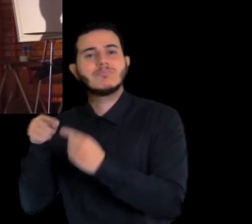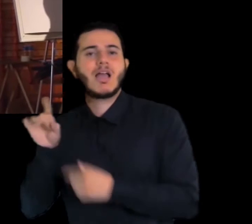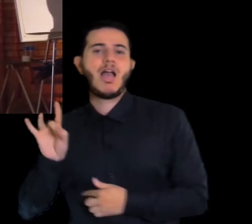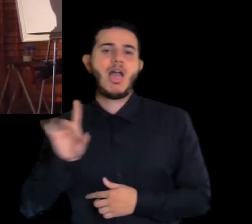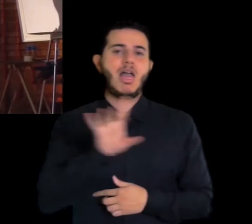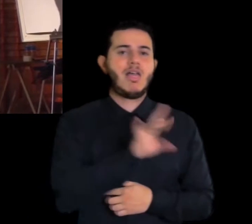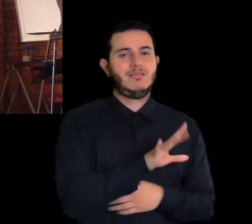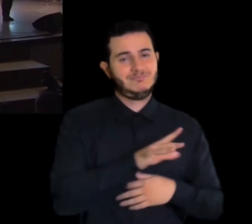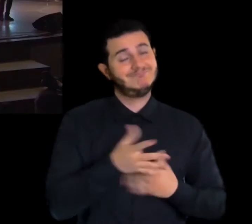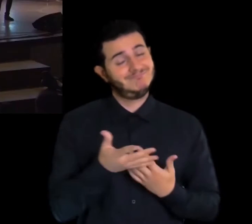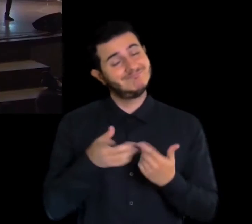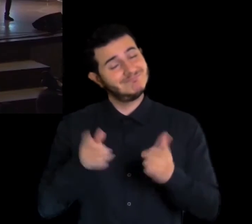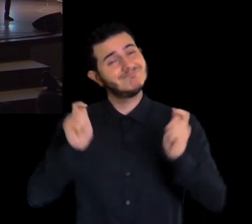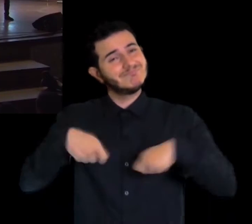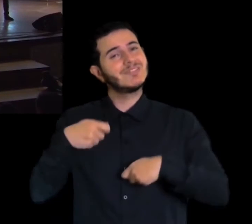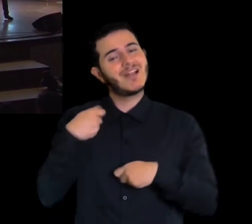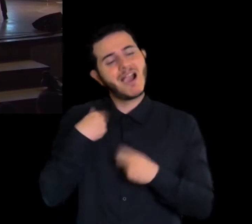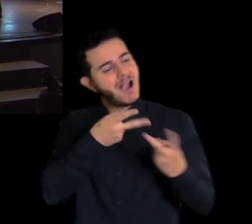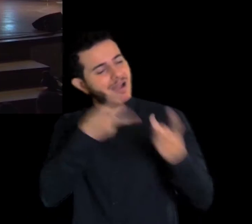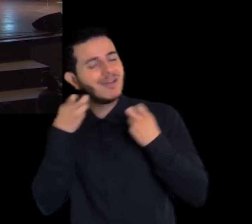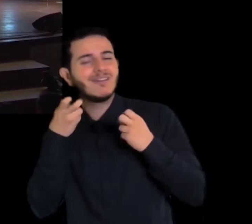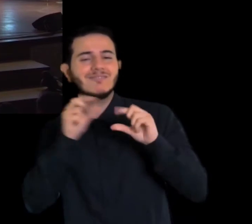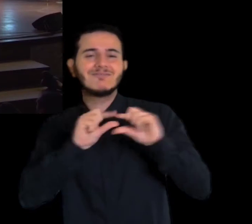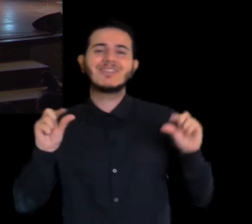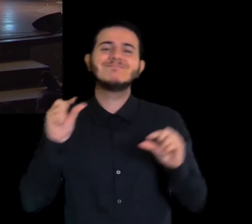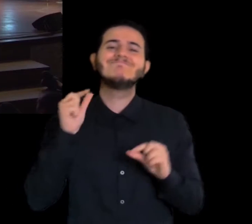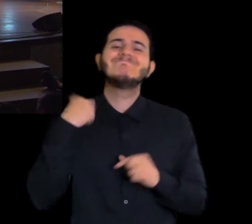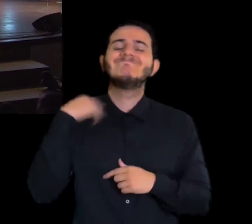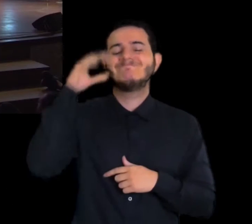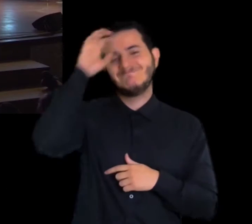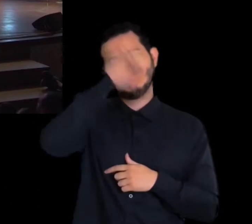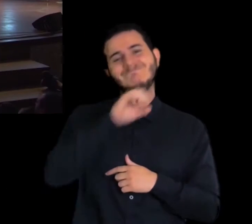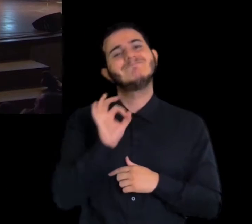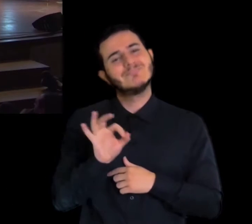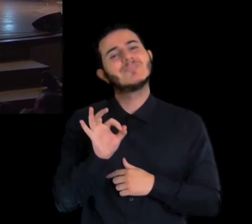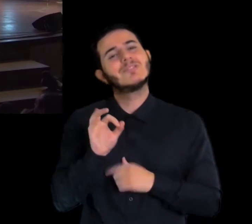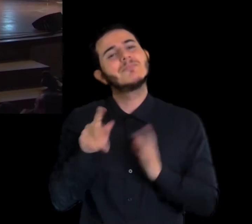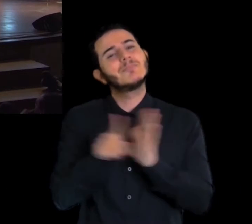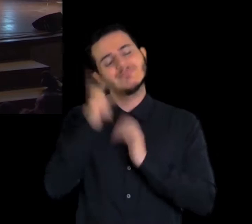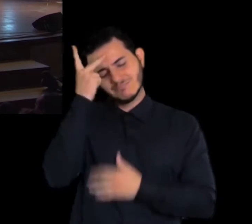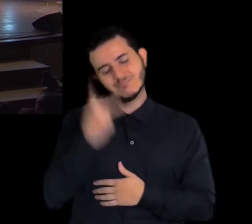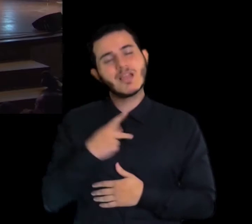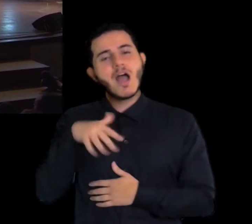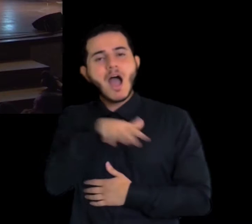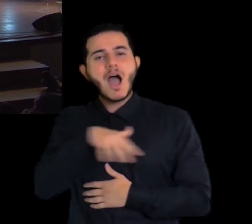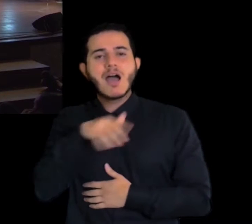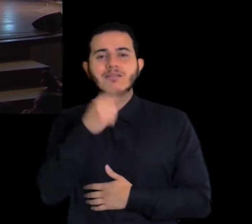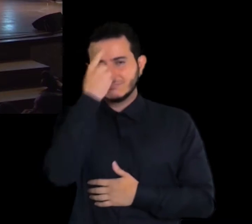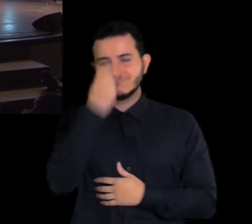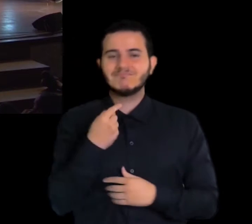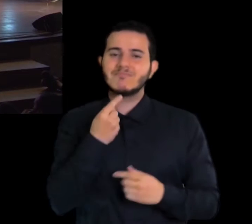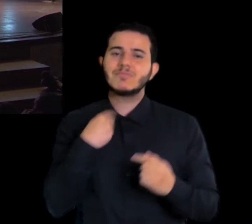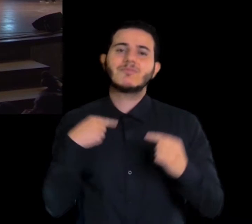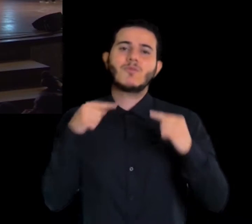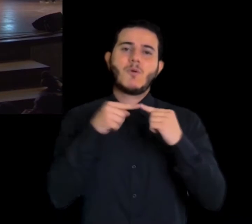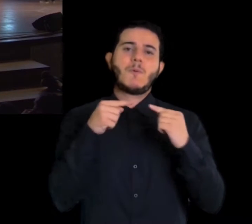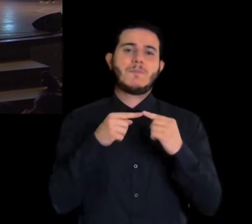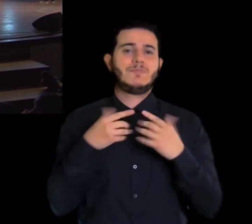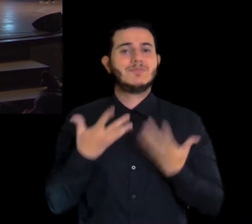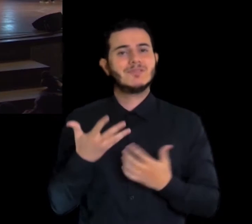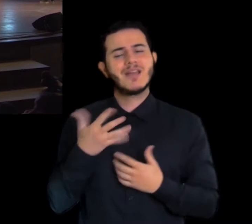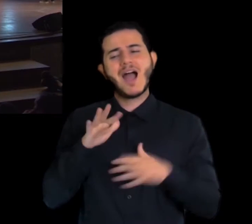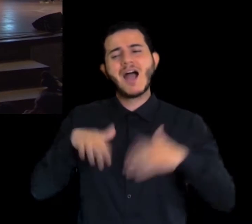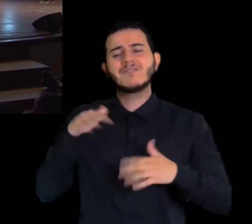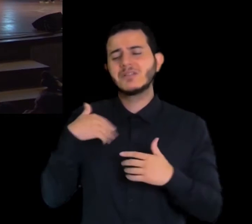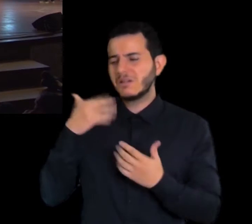estúpido. Né? E ali aquilo ficou marcado para mim. Eu falei, nossa senhora, né, é possível. E quantas vezes a gente deixa de acreditar no meio